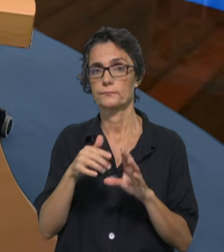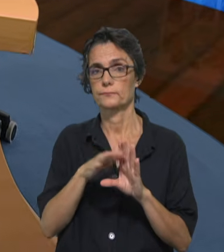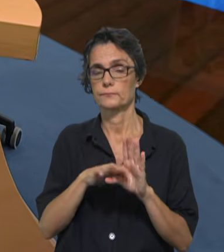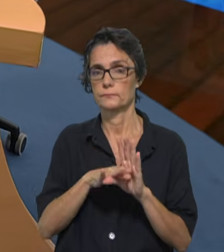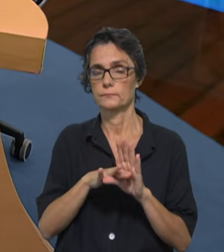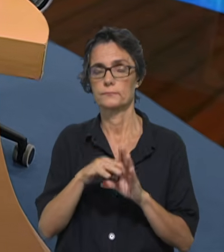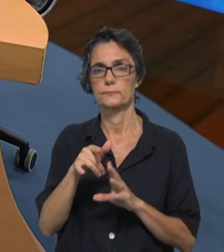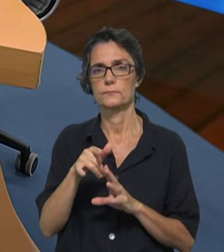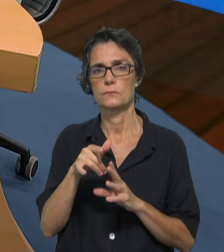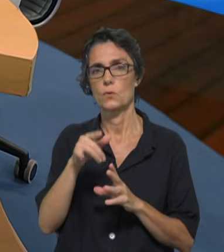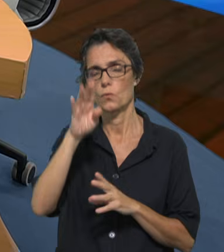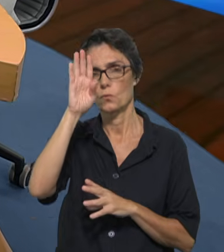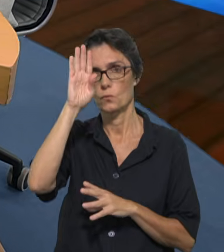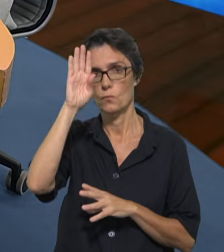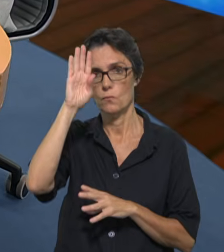setores